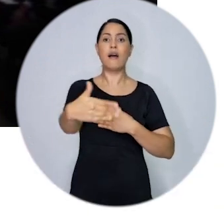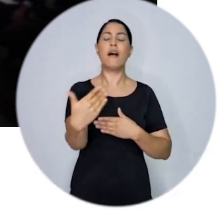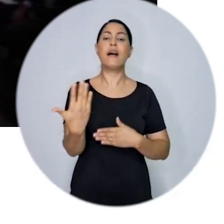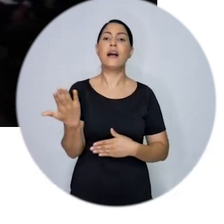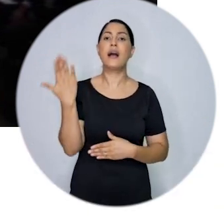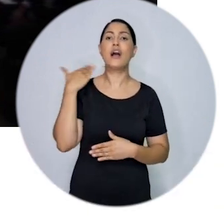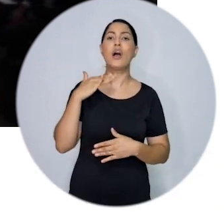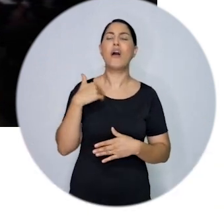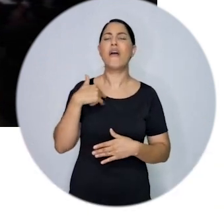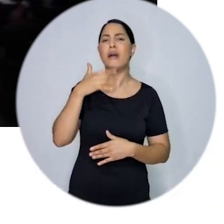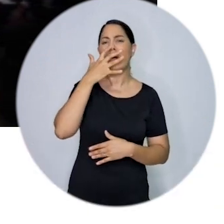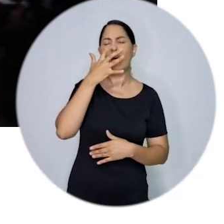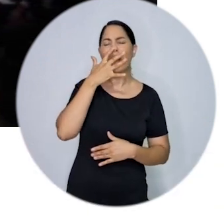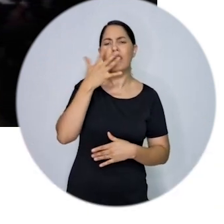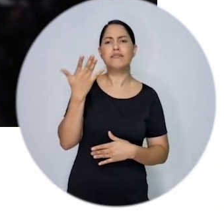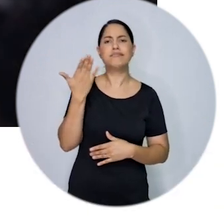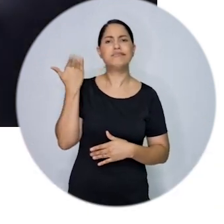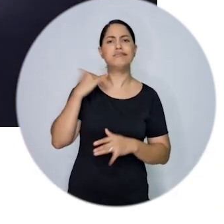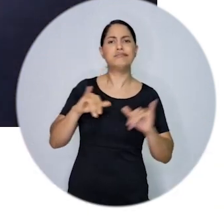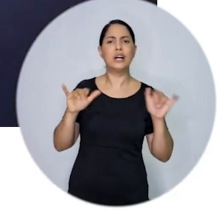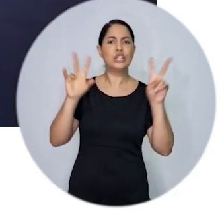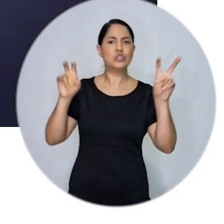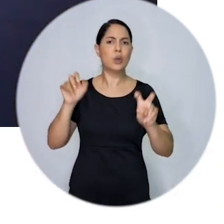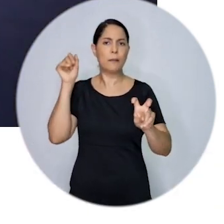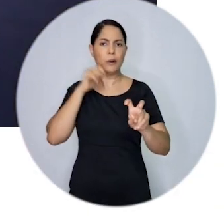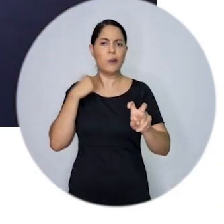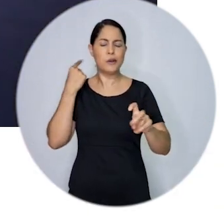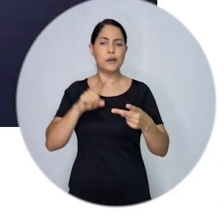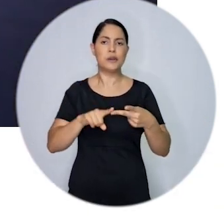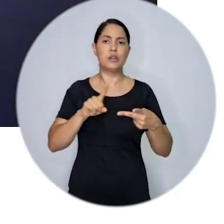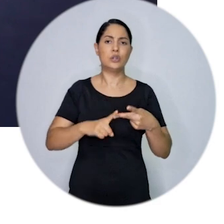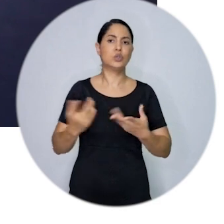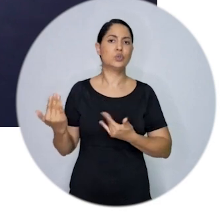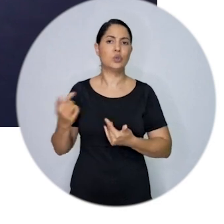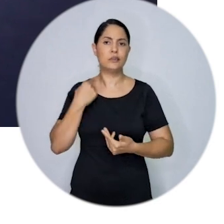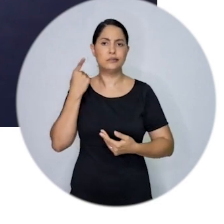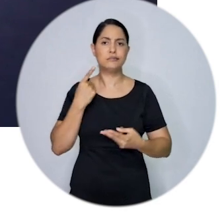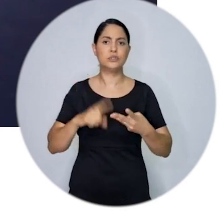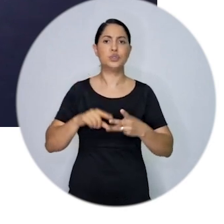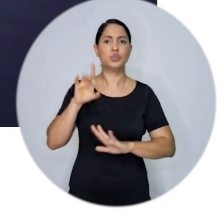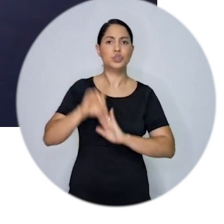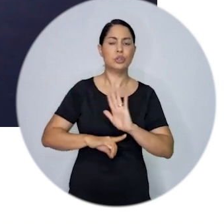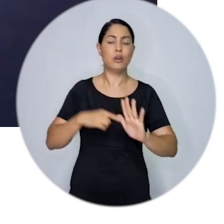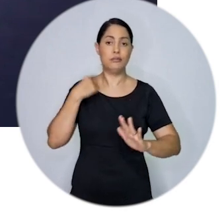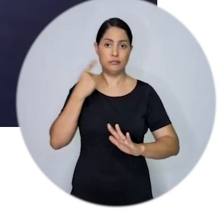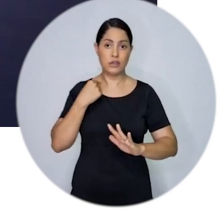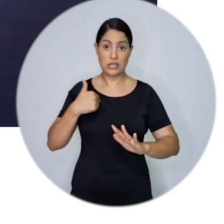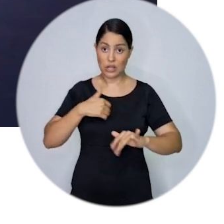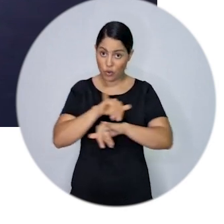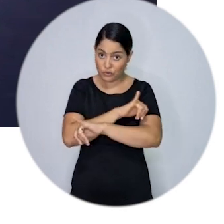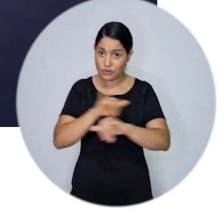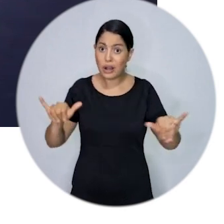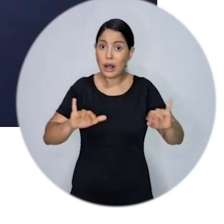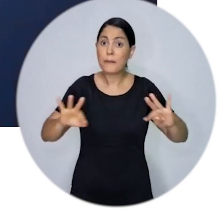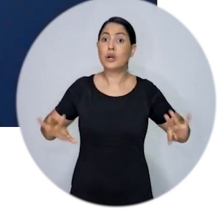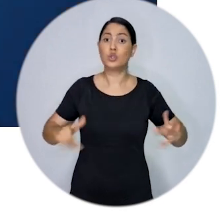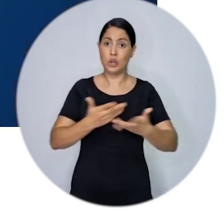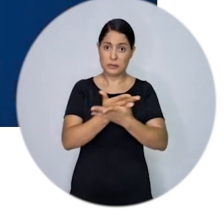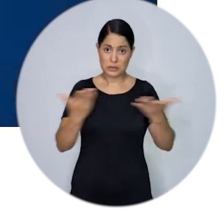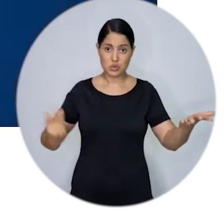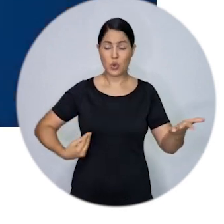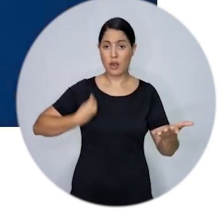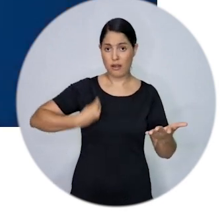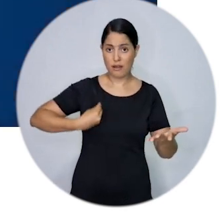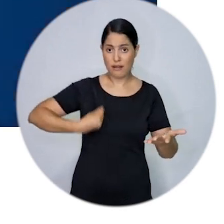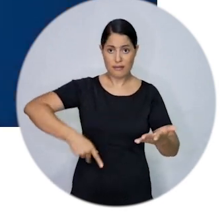prazo. Então eu vi na conferência a questão da mulher advogada, da jovem advocacia, das prerrogativas. Então o que eu queria deixar de mensagem